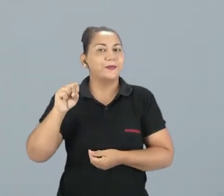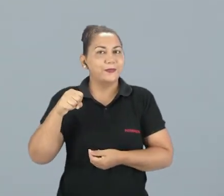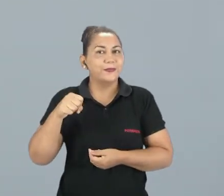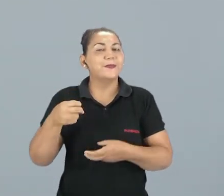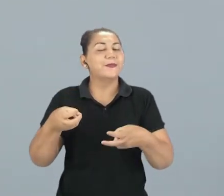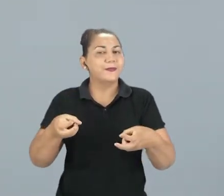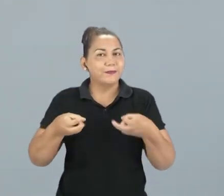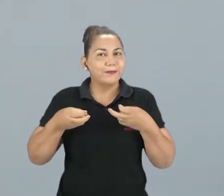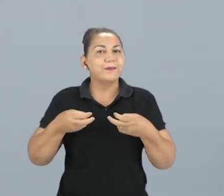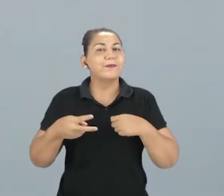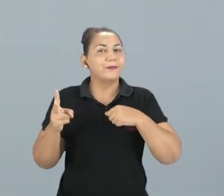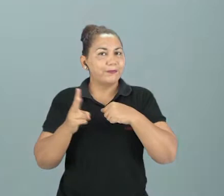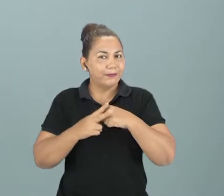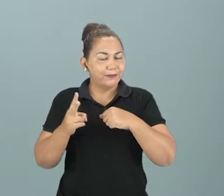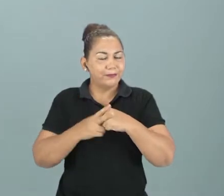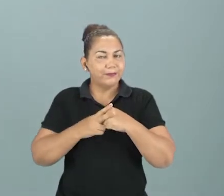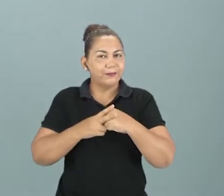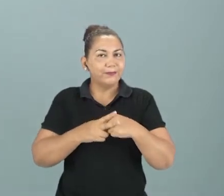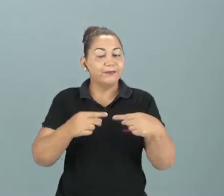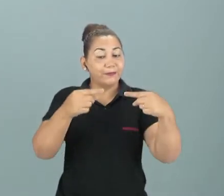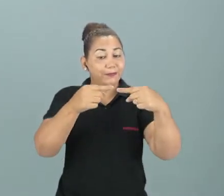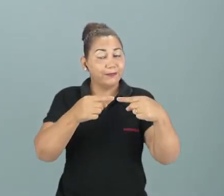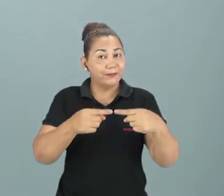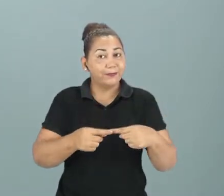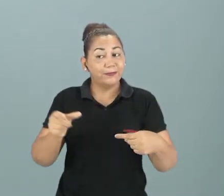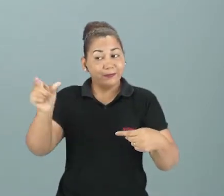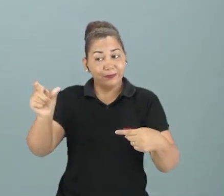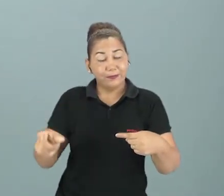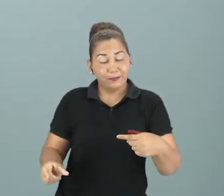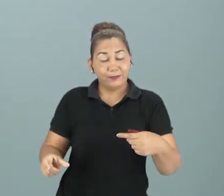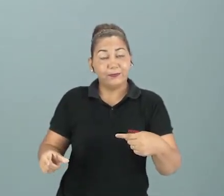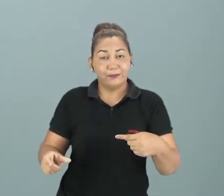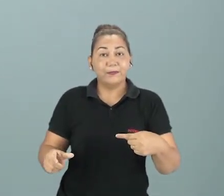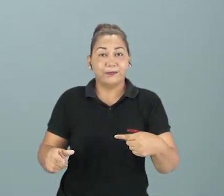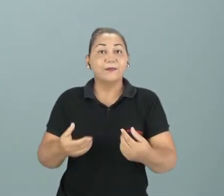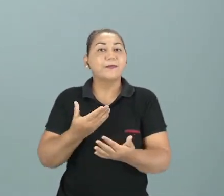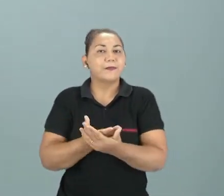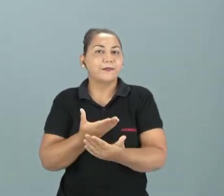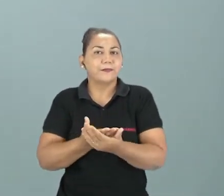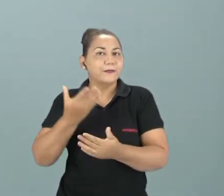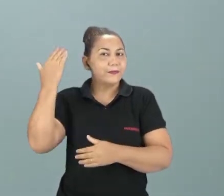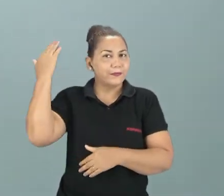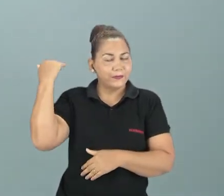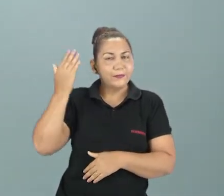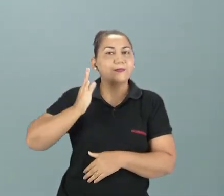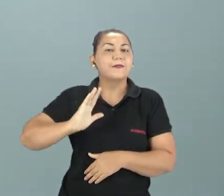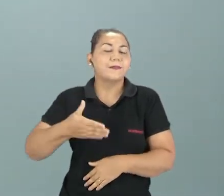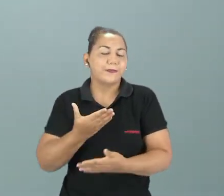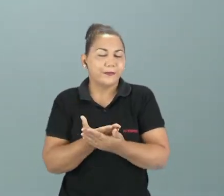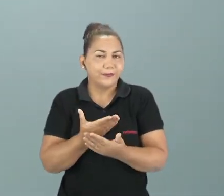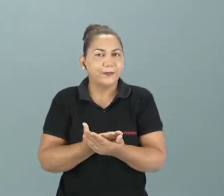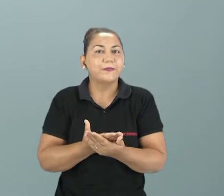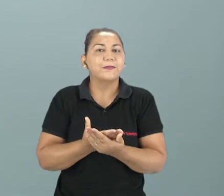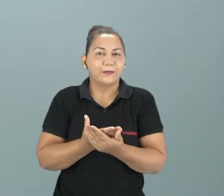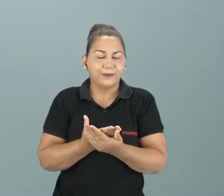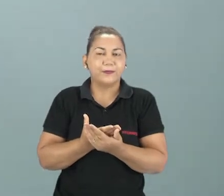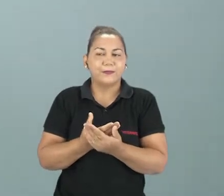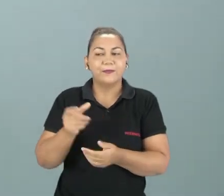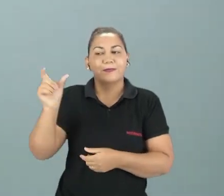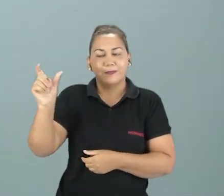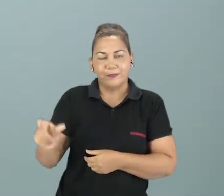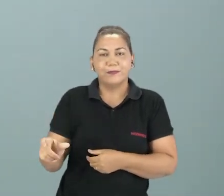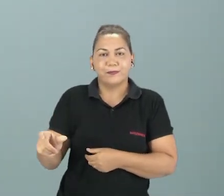percebemos que o verbo está concordando com o sujeito. Em aulas anteriores, já trabalhamos um pouco a respeito de sujeito